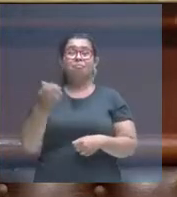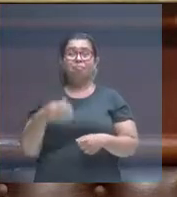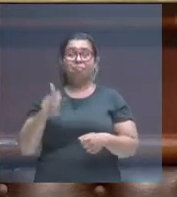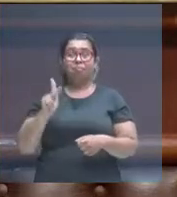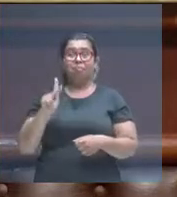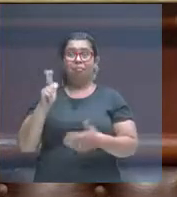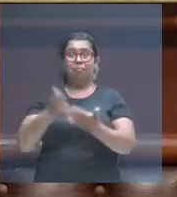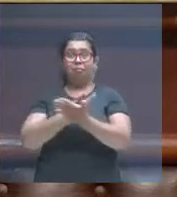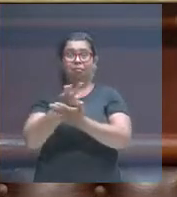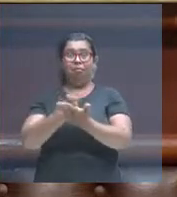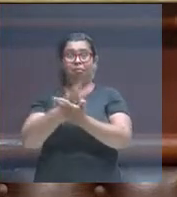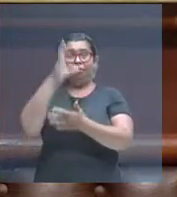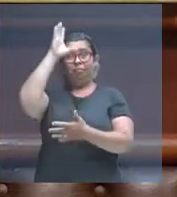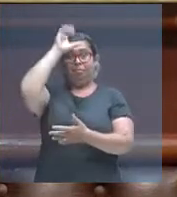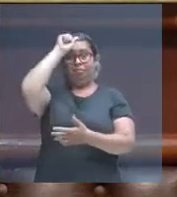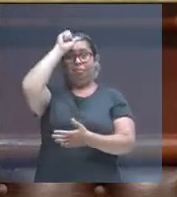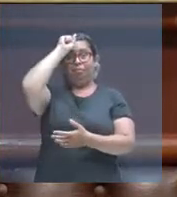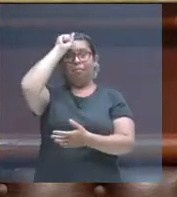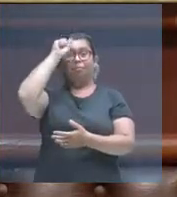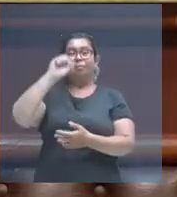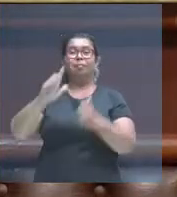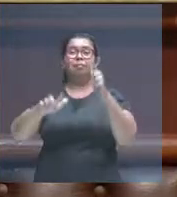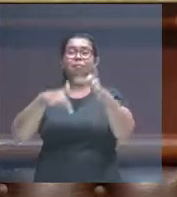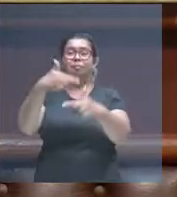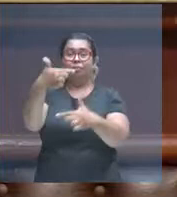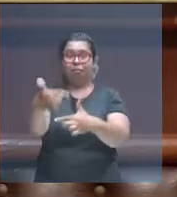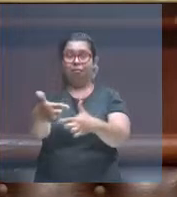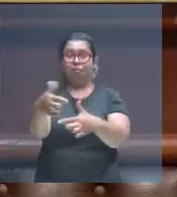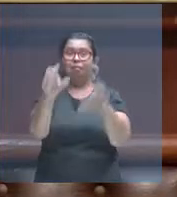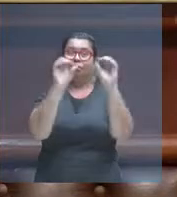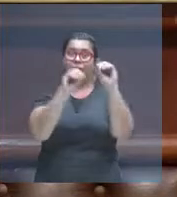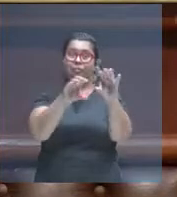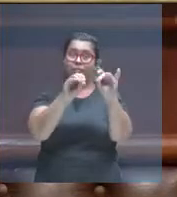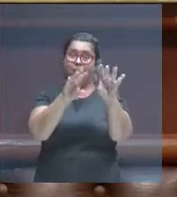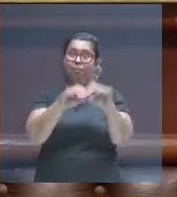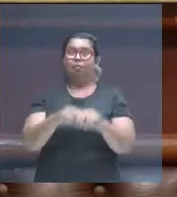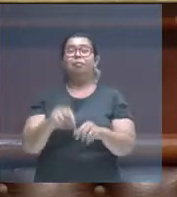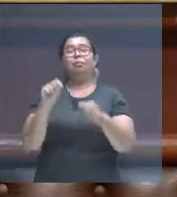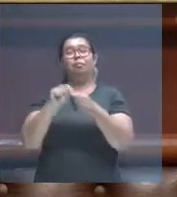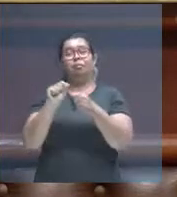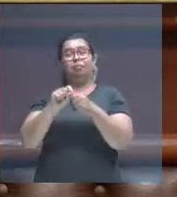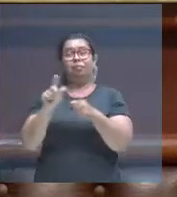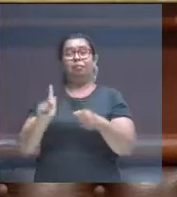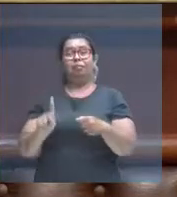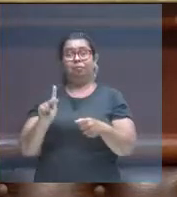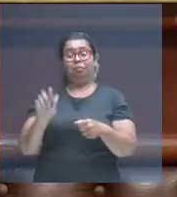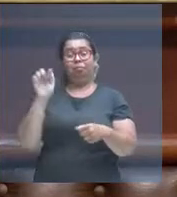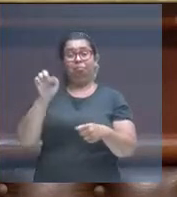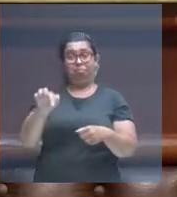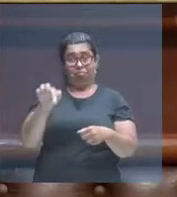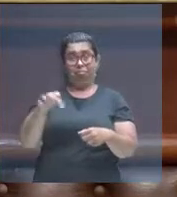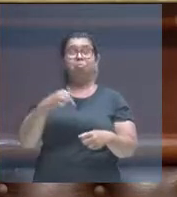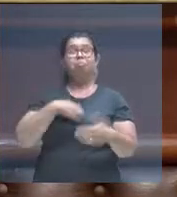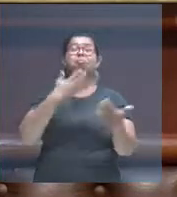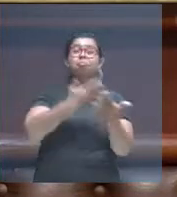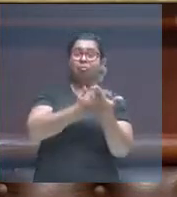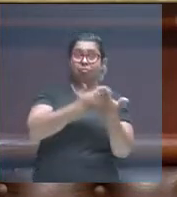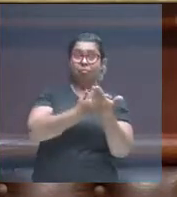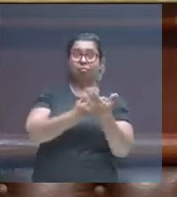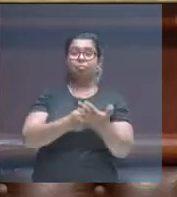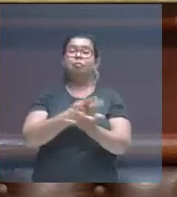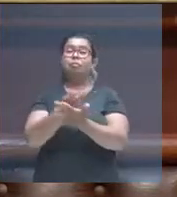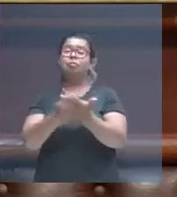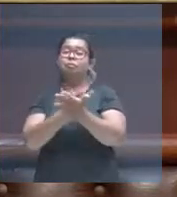aprender para depois ensinar, para depois fazer. Sempre, até hoje, eu estudo. E